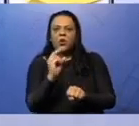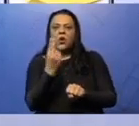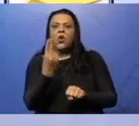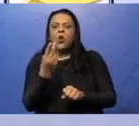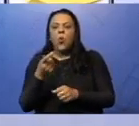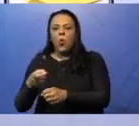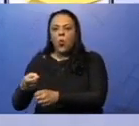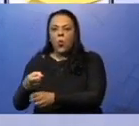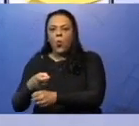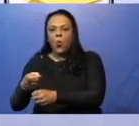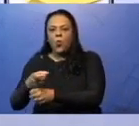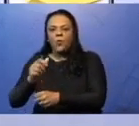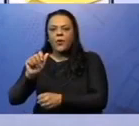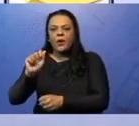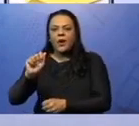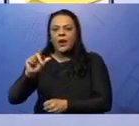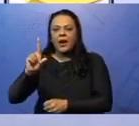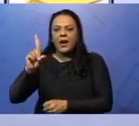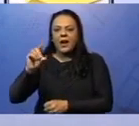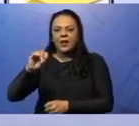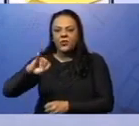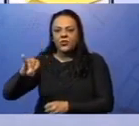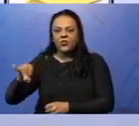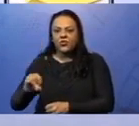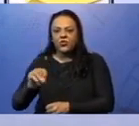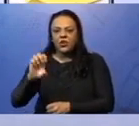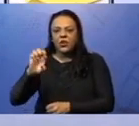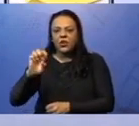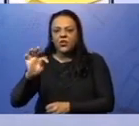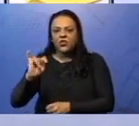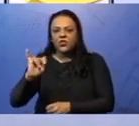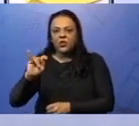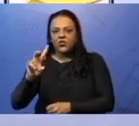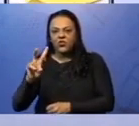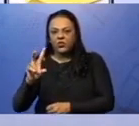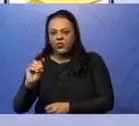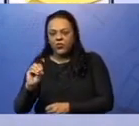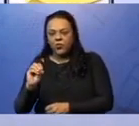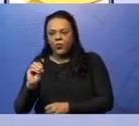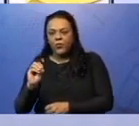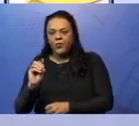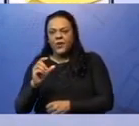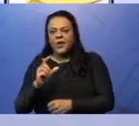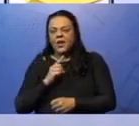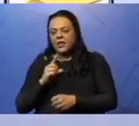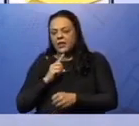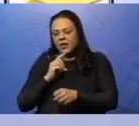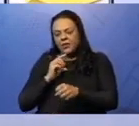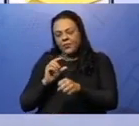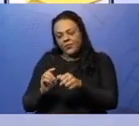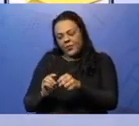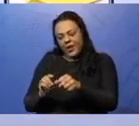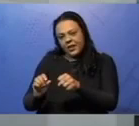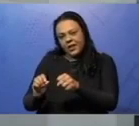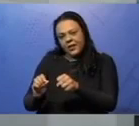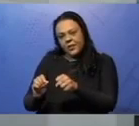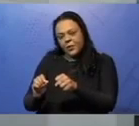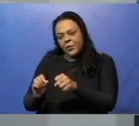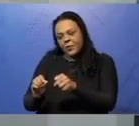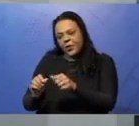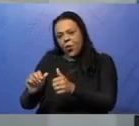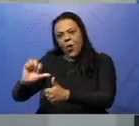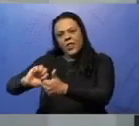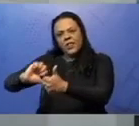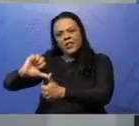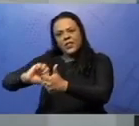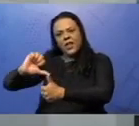Esse núcleo, ele vai ganhar um nome de predicativo do sujeito. O que é predicativo? Seria como se fossem características, qualidades do